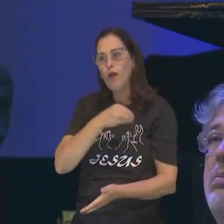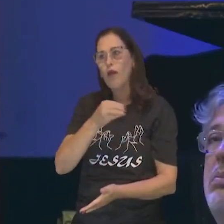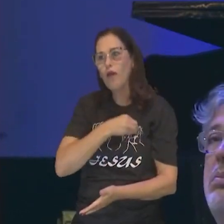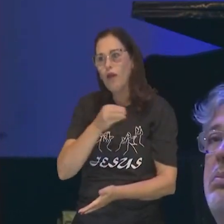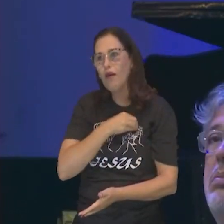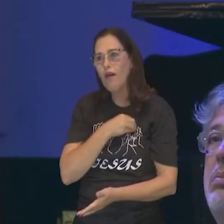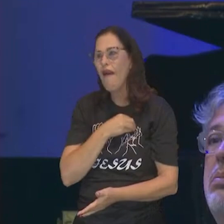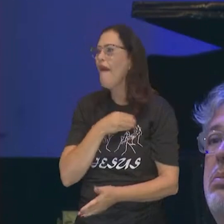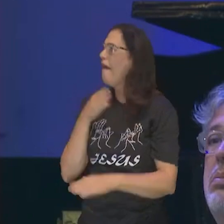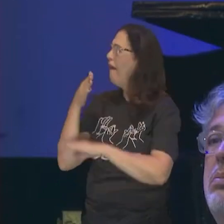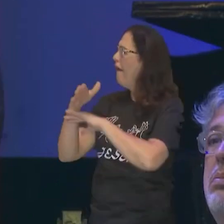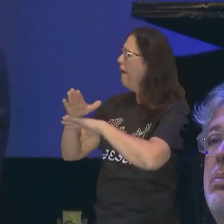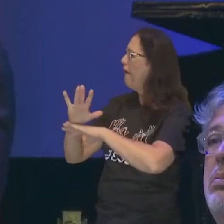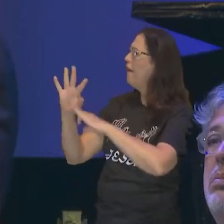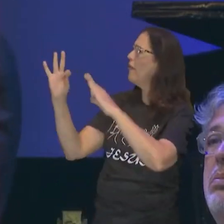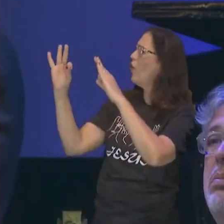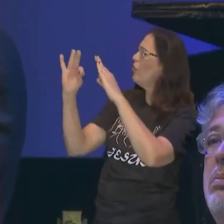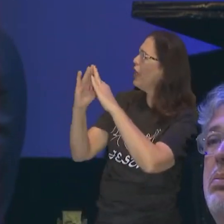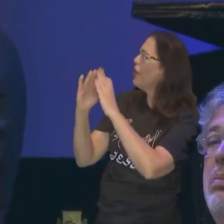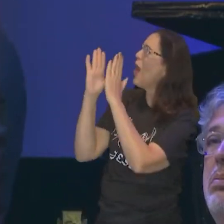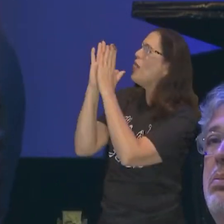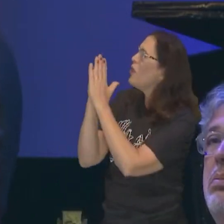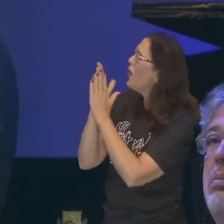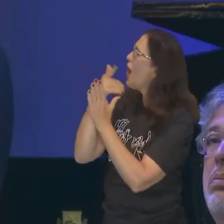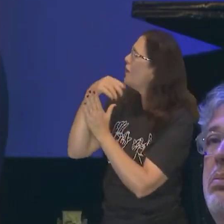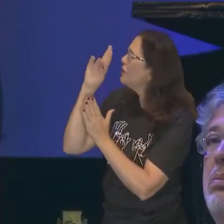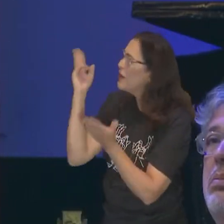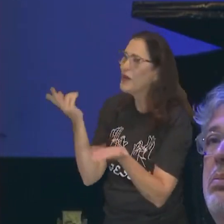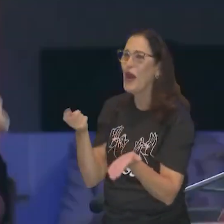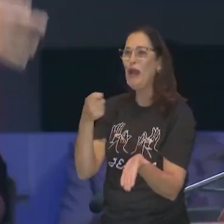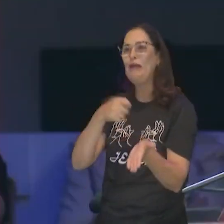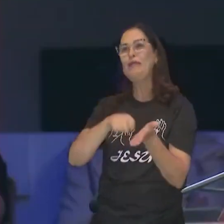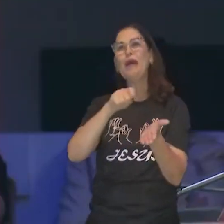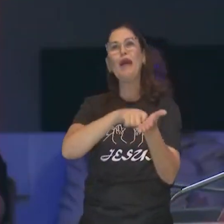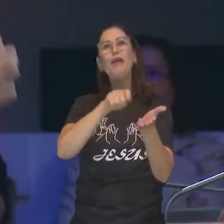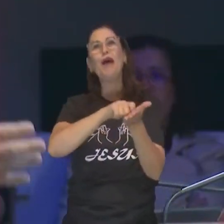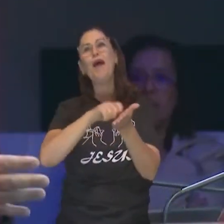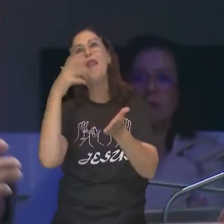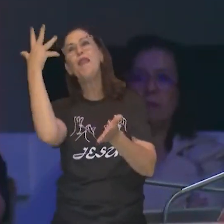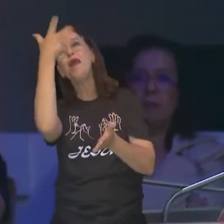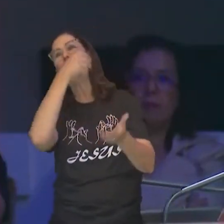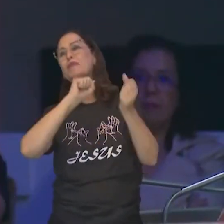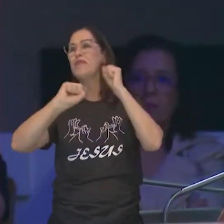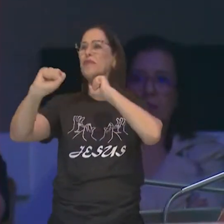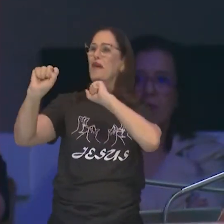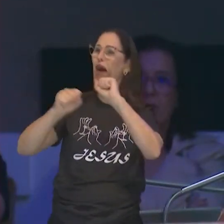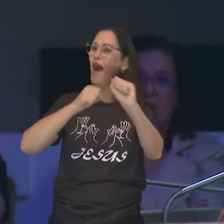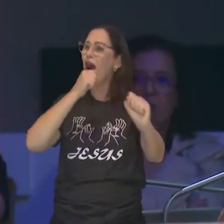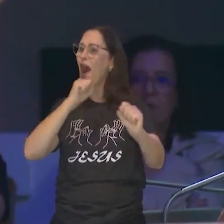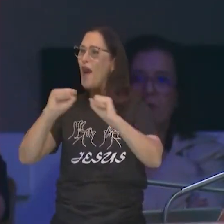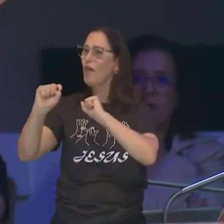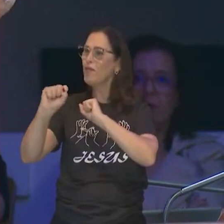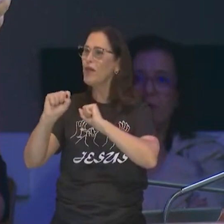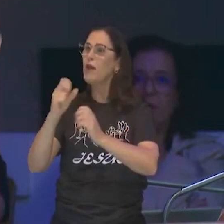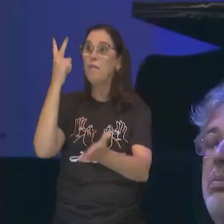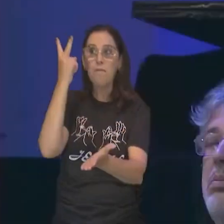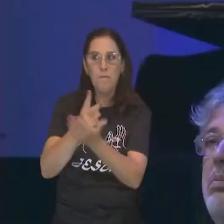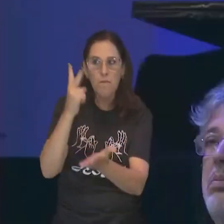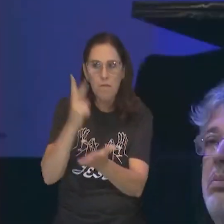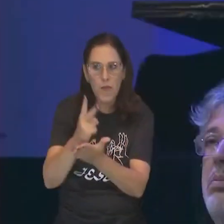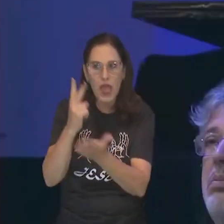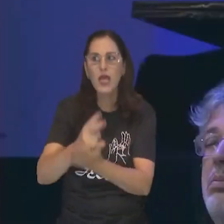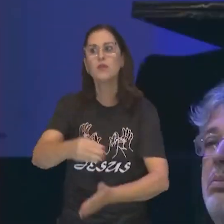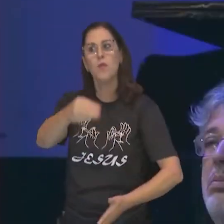indo ao templo adorar ao Senhor. Quem sabe ele escreveu ainda um dos lindos salmos que nós conhecemos, ainda em situação